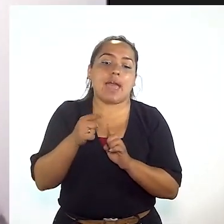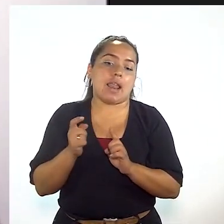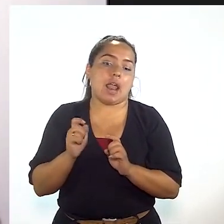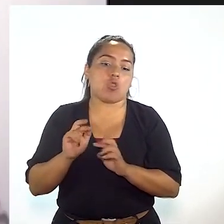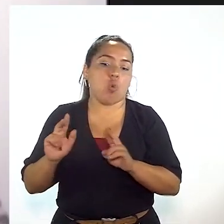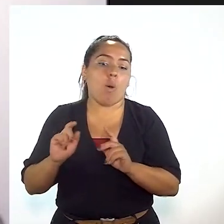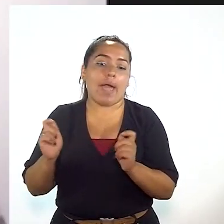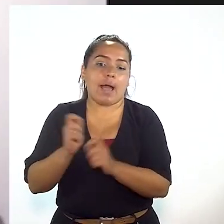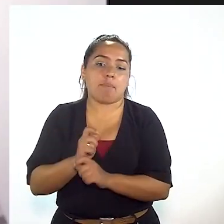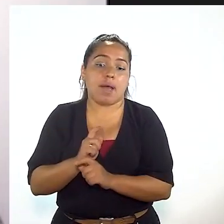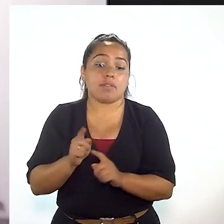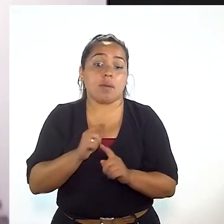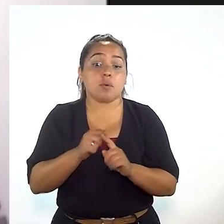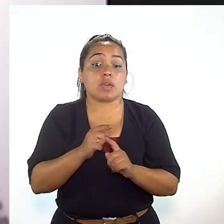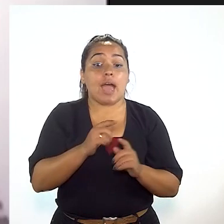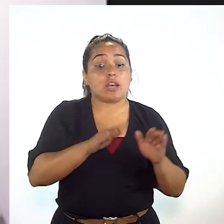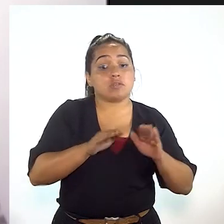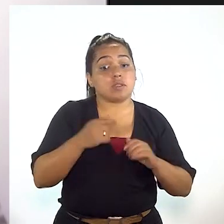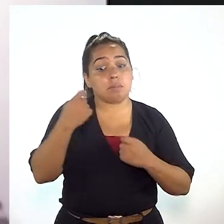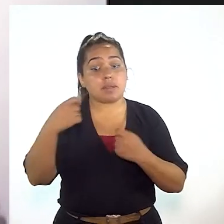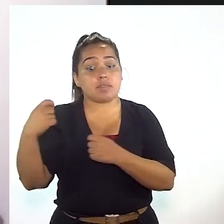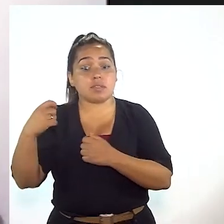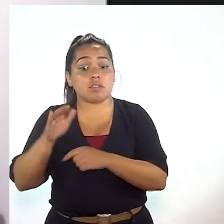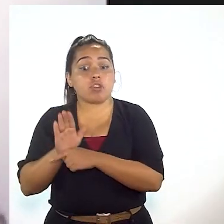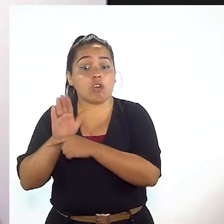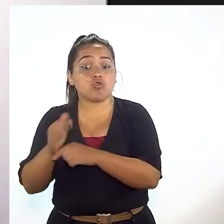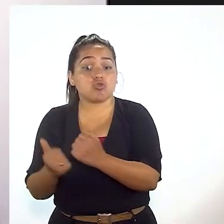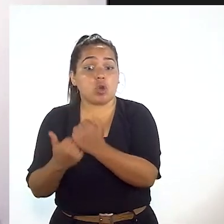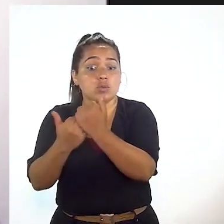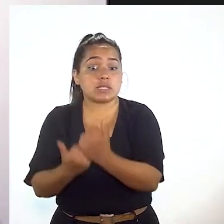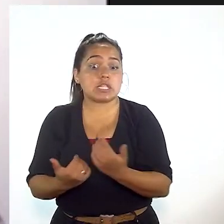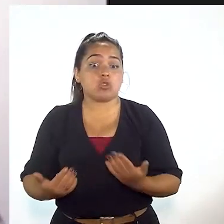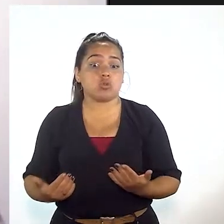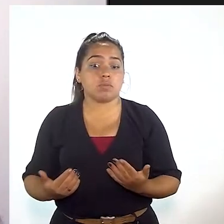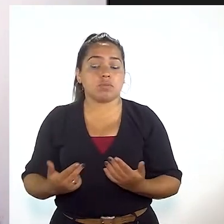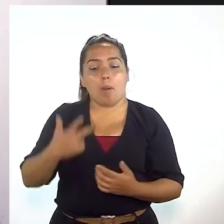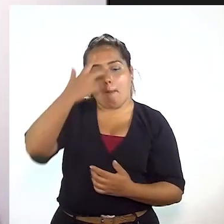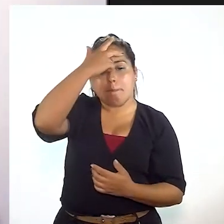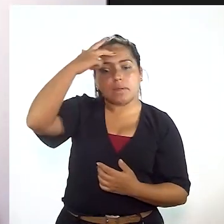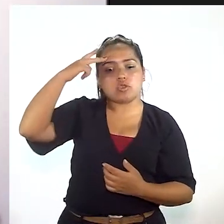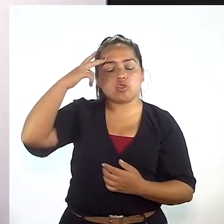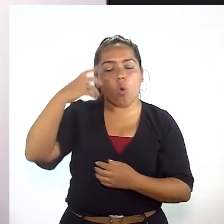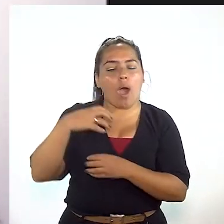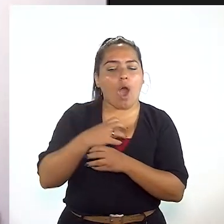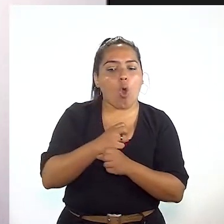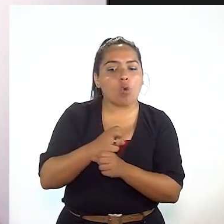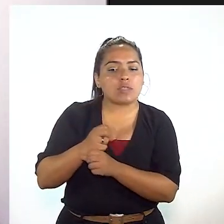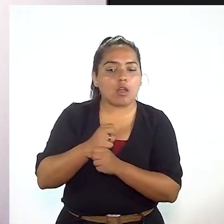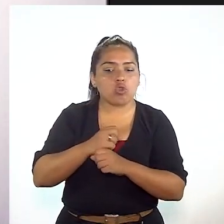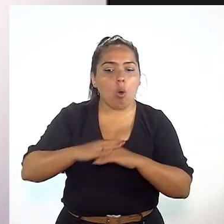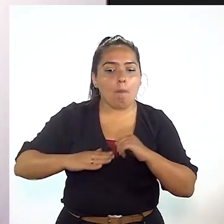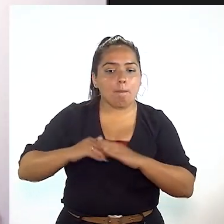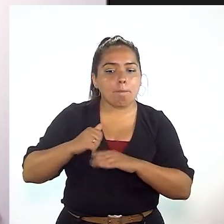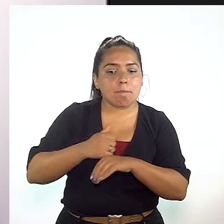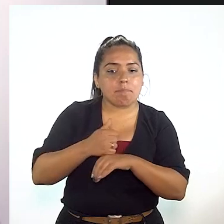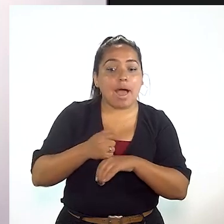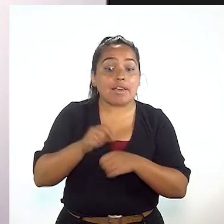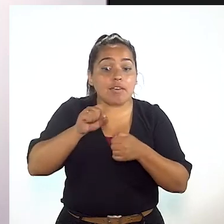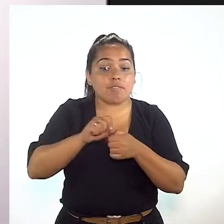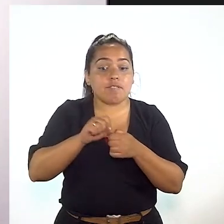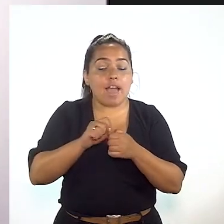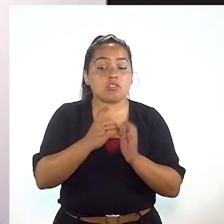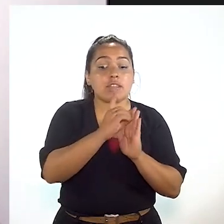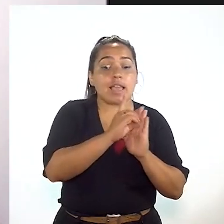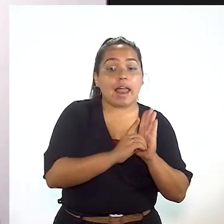ela consiga sim, porque ela é muito capaz de fazer, mas aí ela vai precisar de um auxílio para alguém explicar, e quem vai explicar para ela? Então, assim,